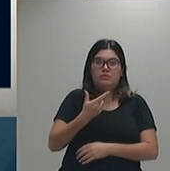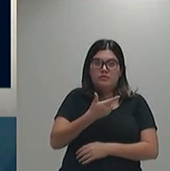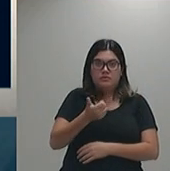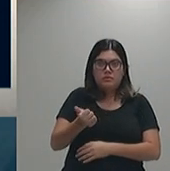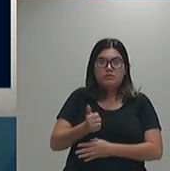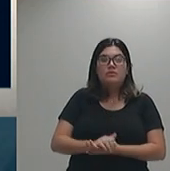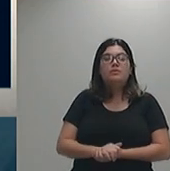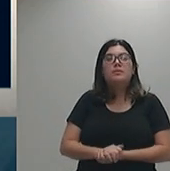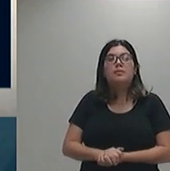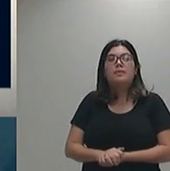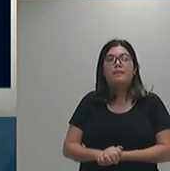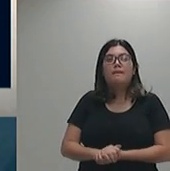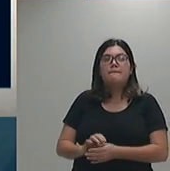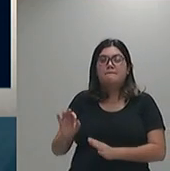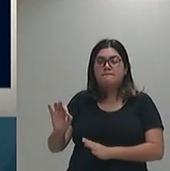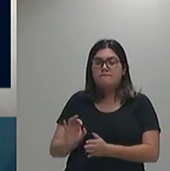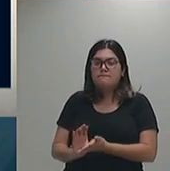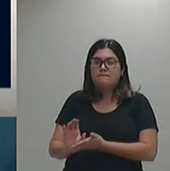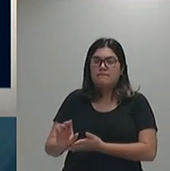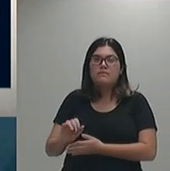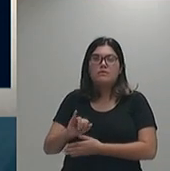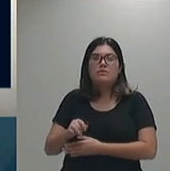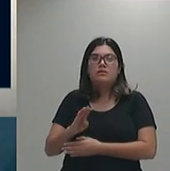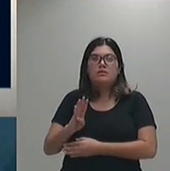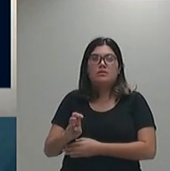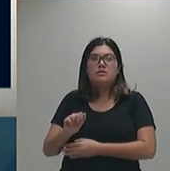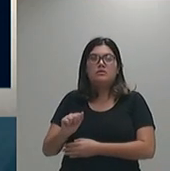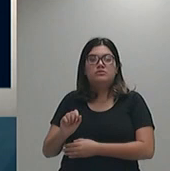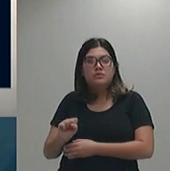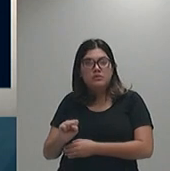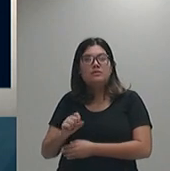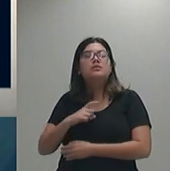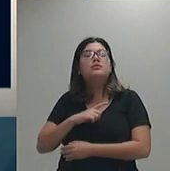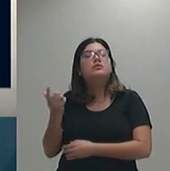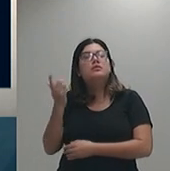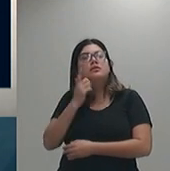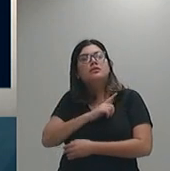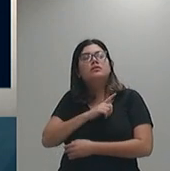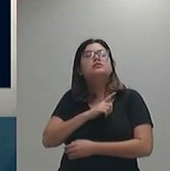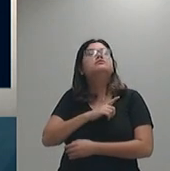acionista minoritário do Jotta A VJ e aquela aquele fundo SF